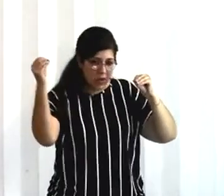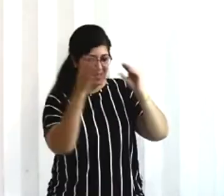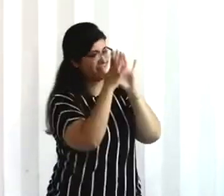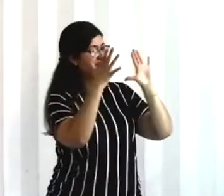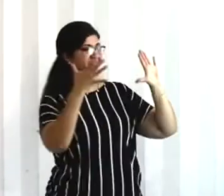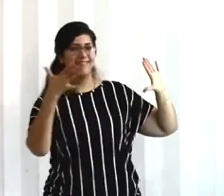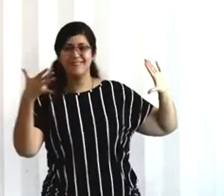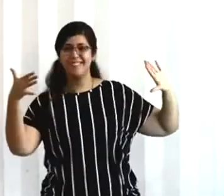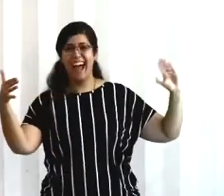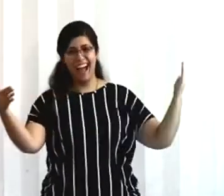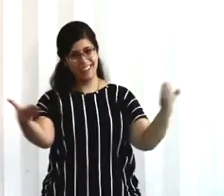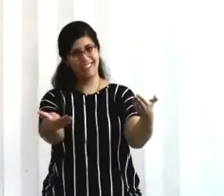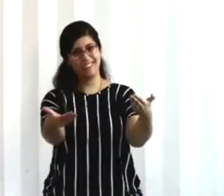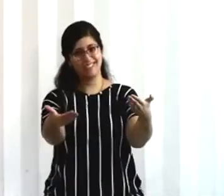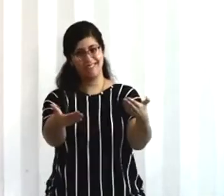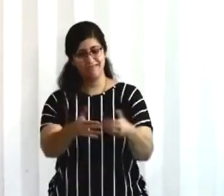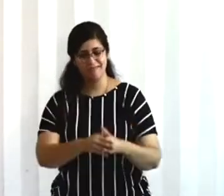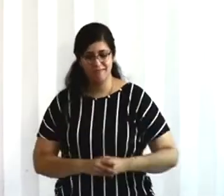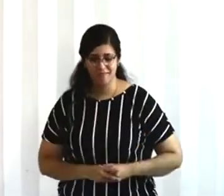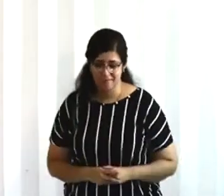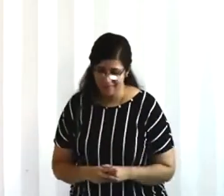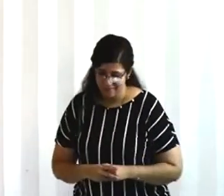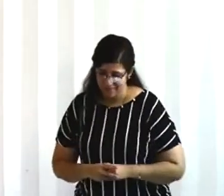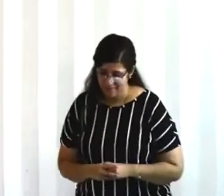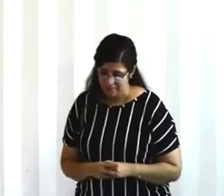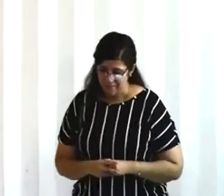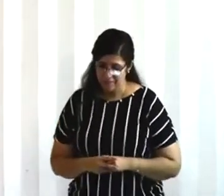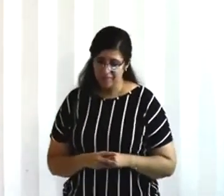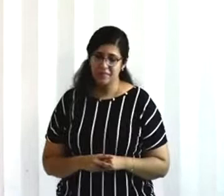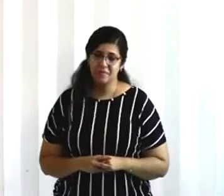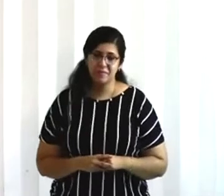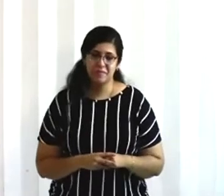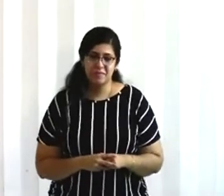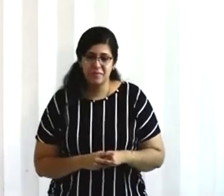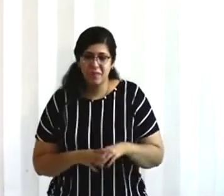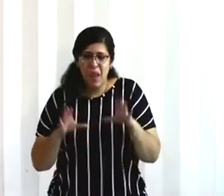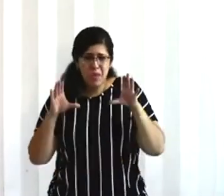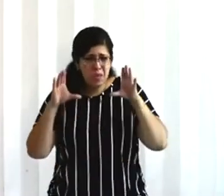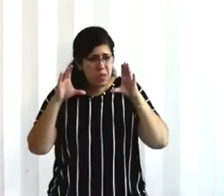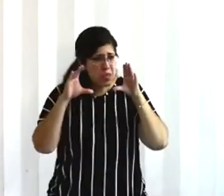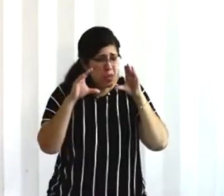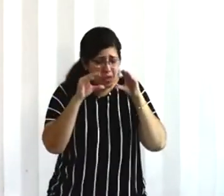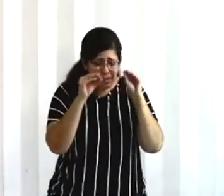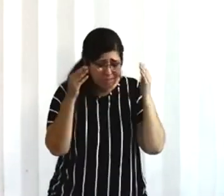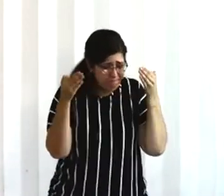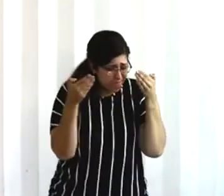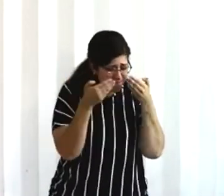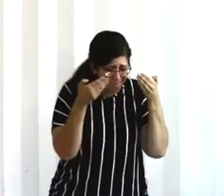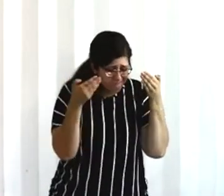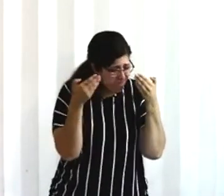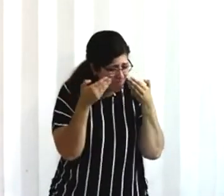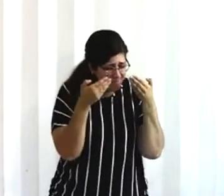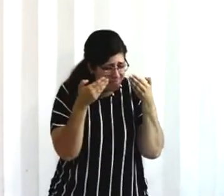Aqueles que estão na escuridão não conseguirão chegar à verdade, se o Cristo